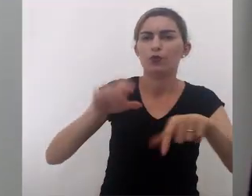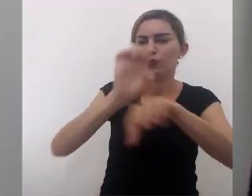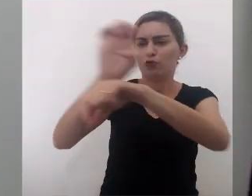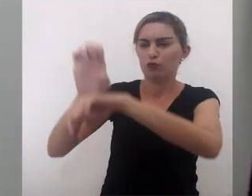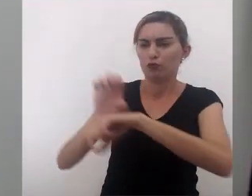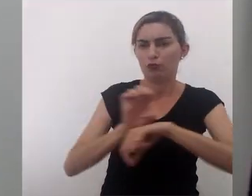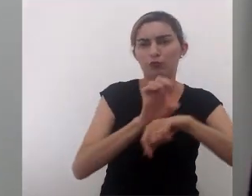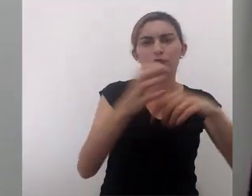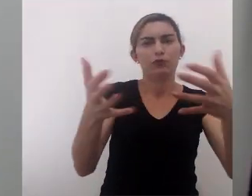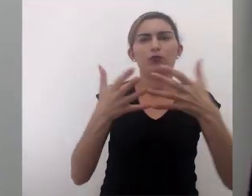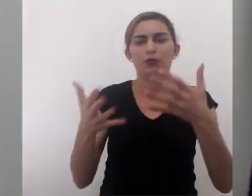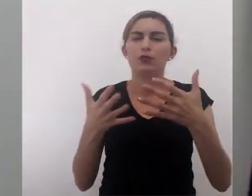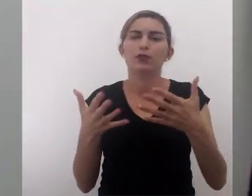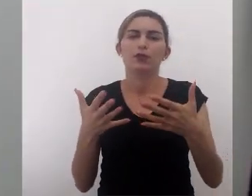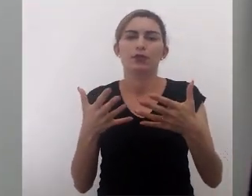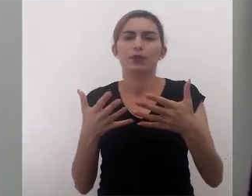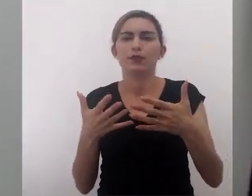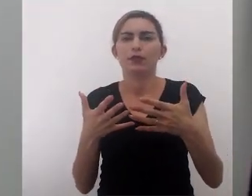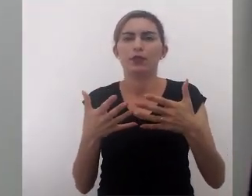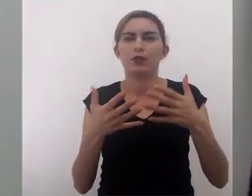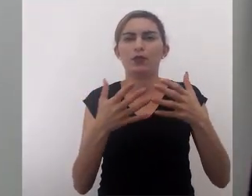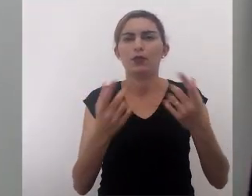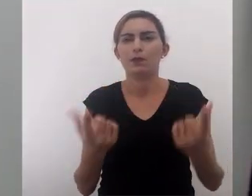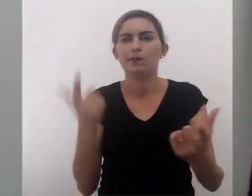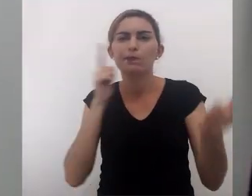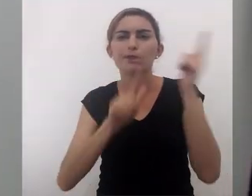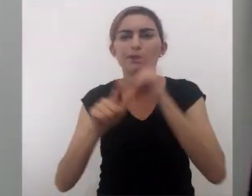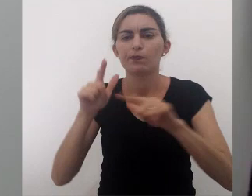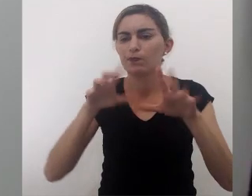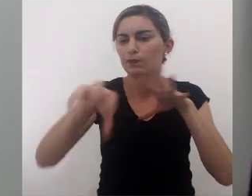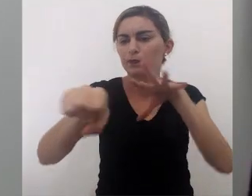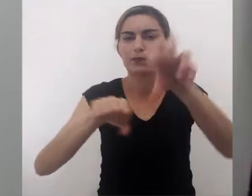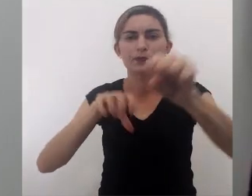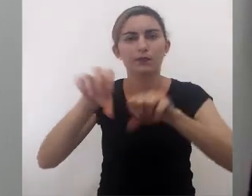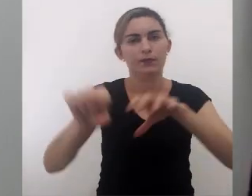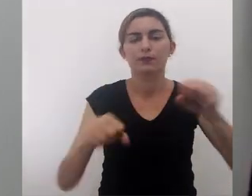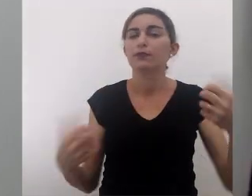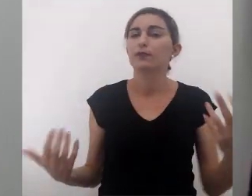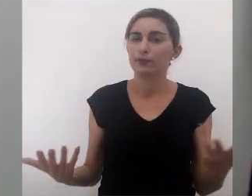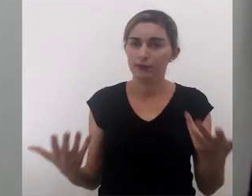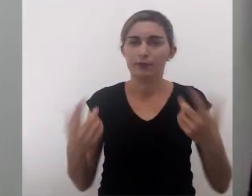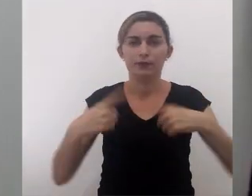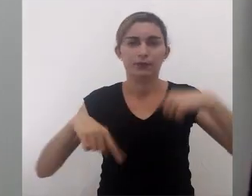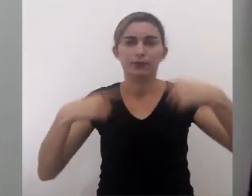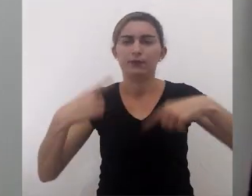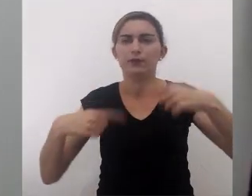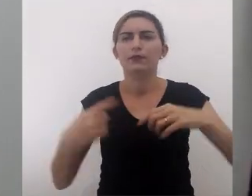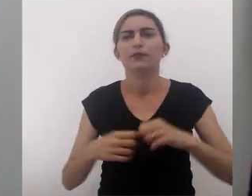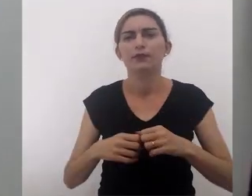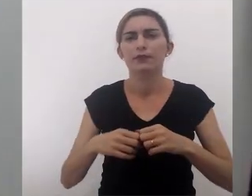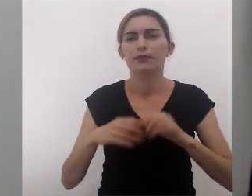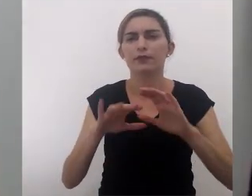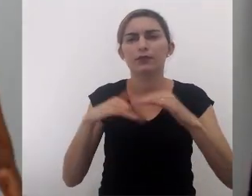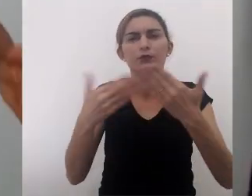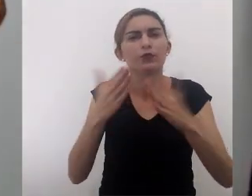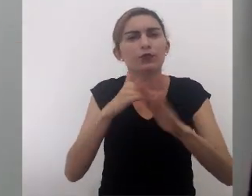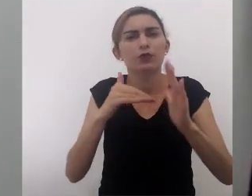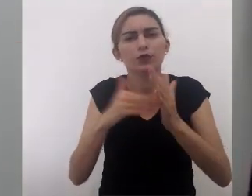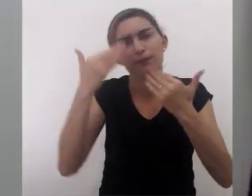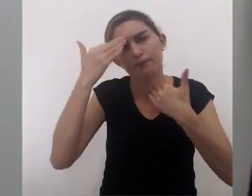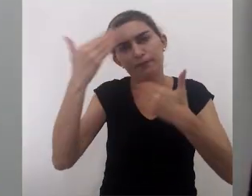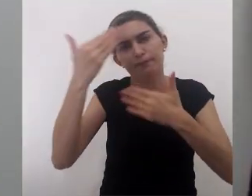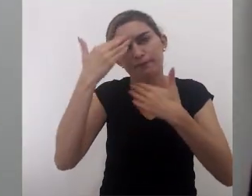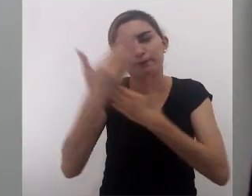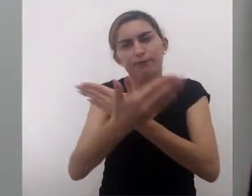os estados queriam, na realidade, reconquistar os territórios perdidos e assim sucessivamente. Então,